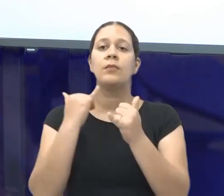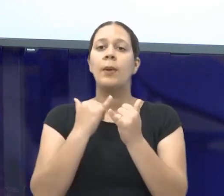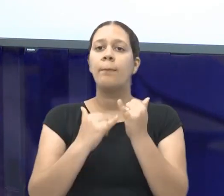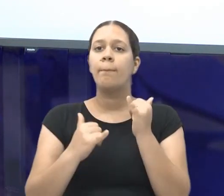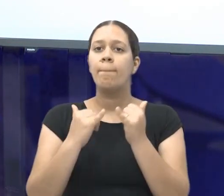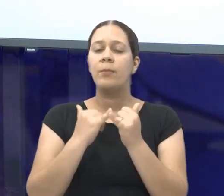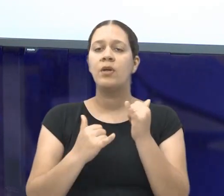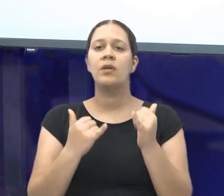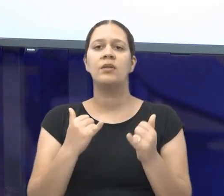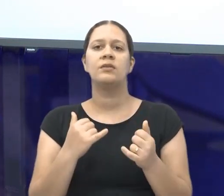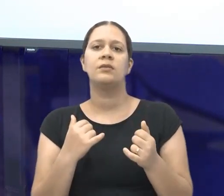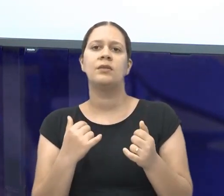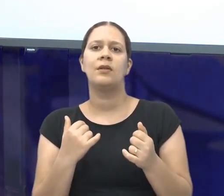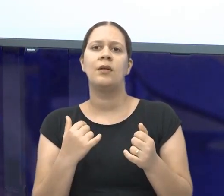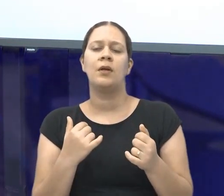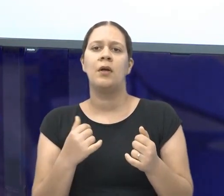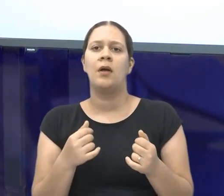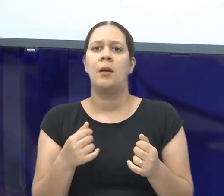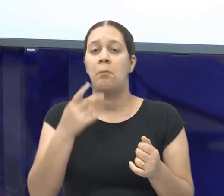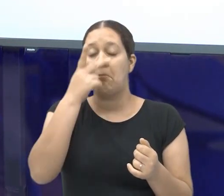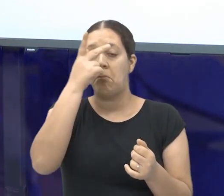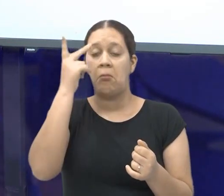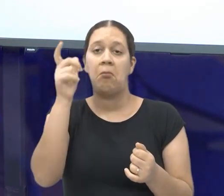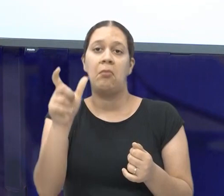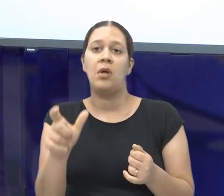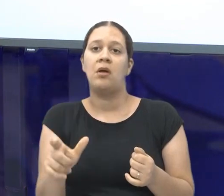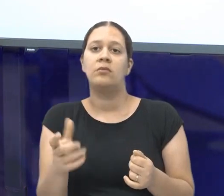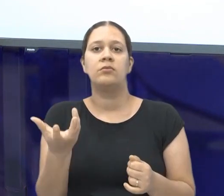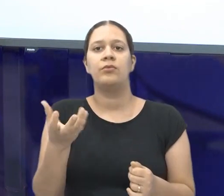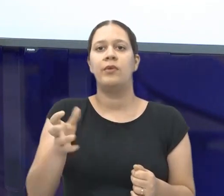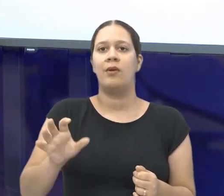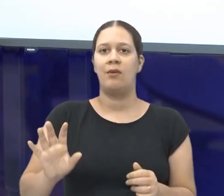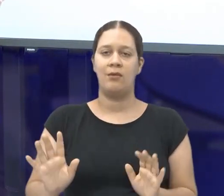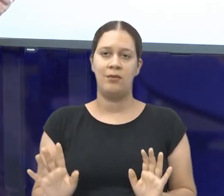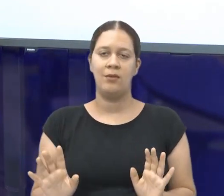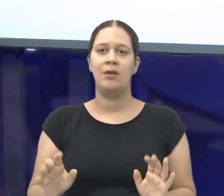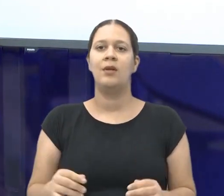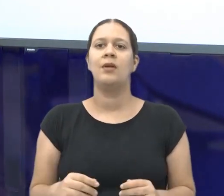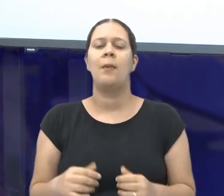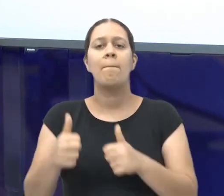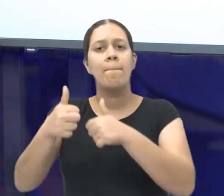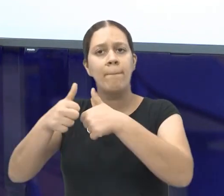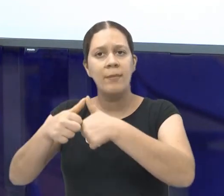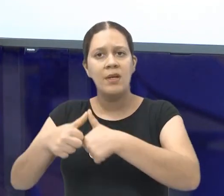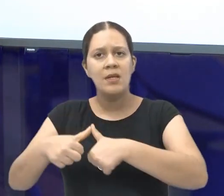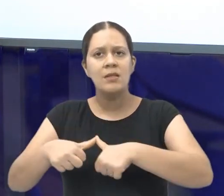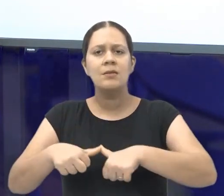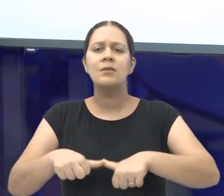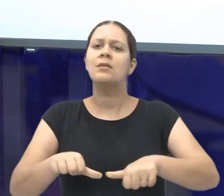se a pessoa diz eu não quero, mas não tem como negar que há no mundo presença de